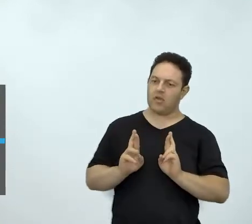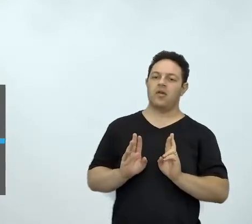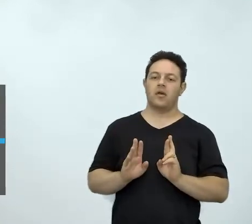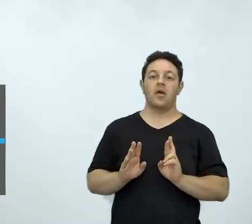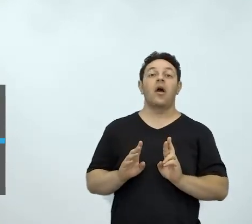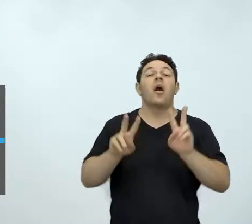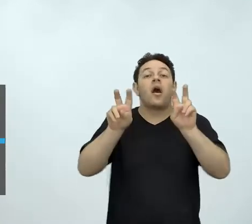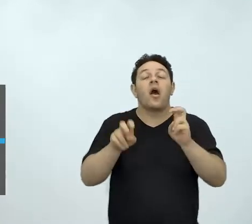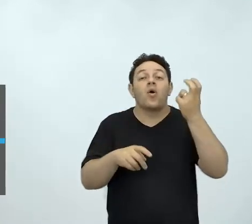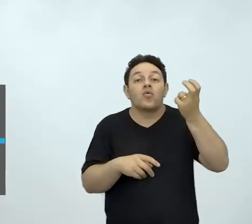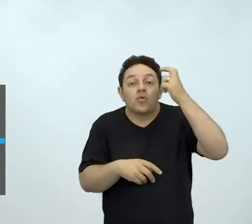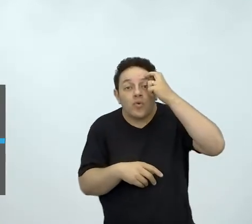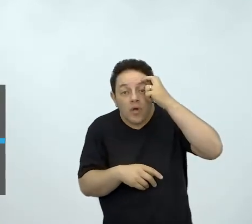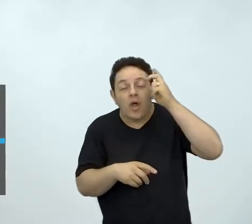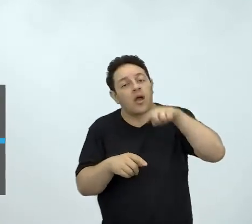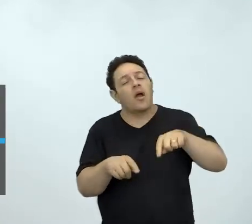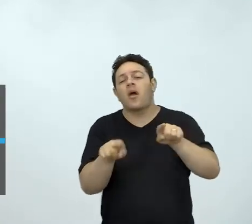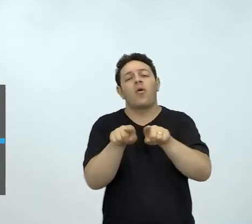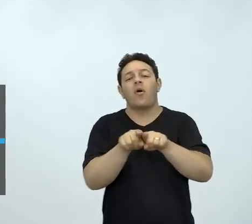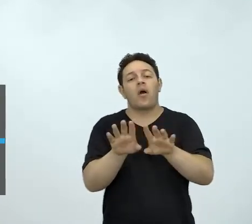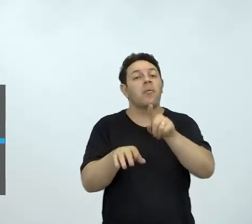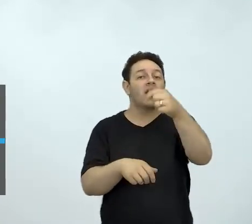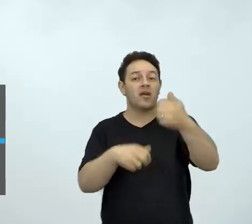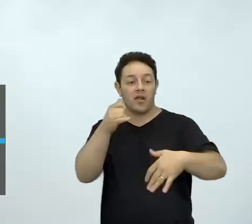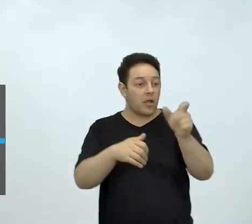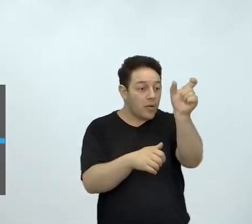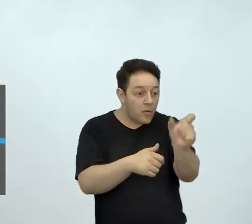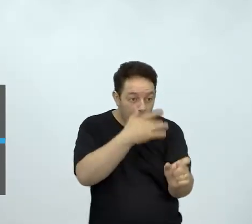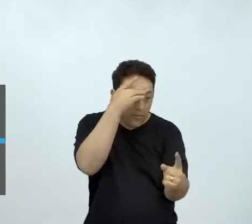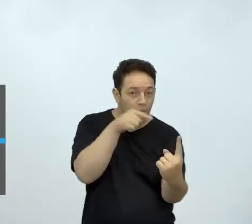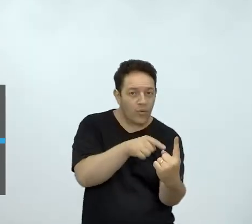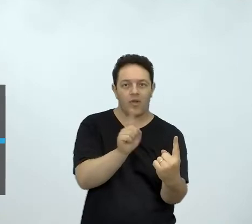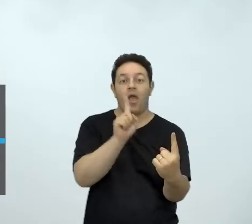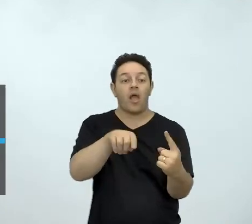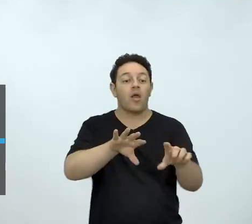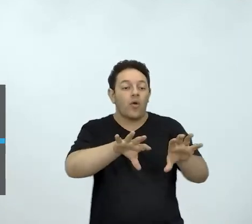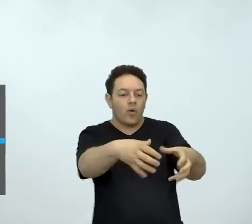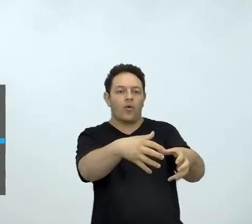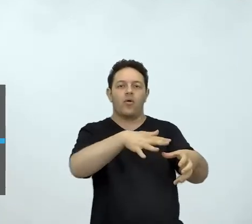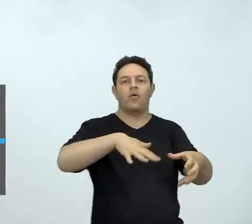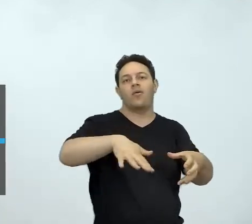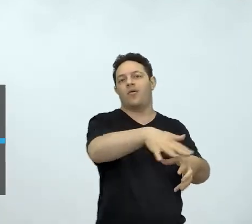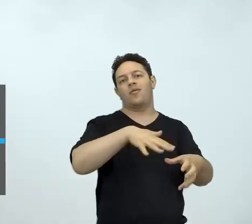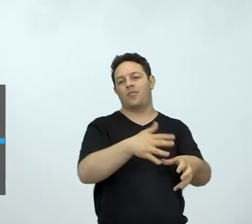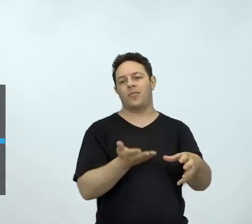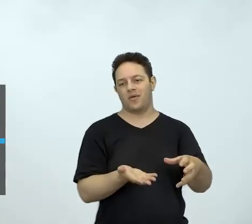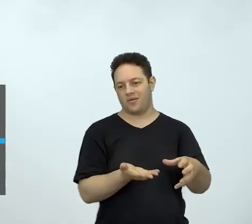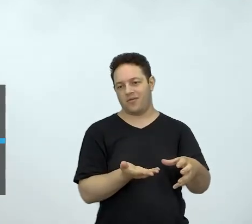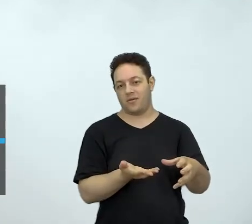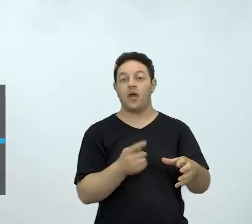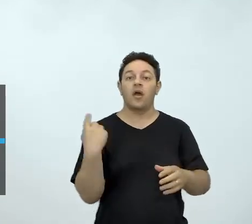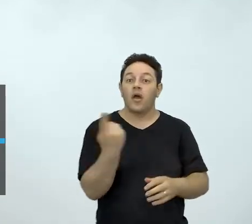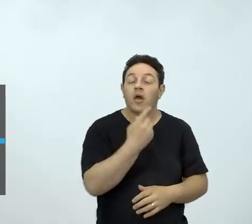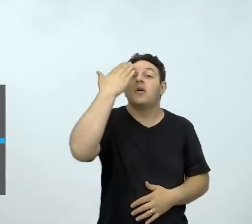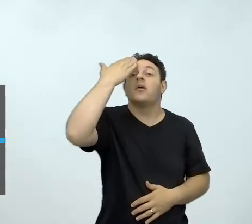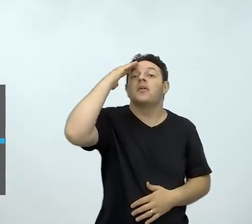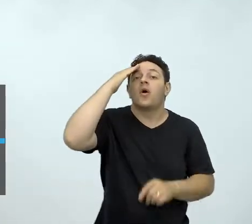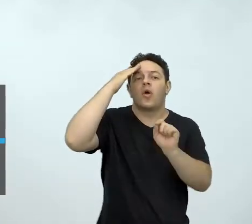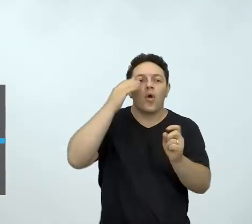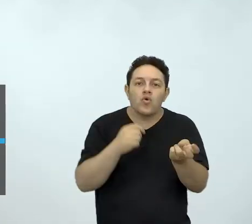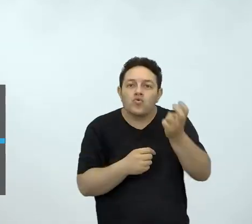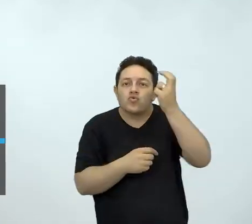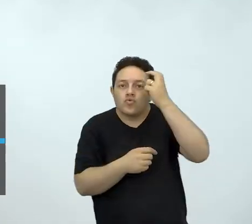sobre cultura, é essa mesma ideia. Só que você não está falando de uma pessoa, você está falando de um grupo delas, né? E a gente entender que as